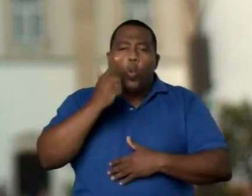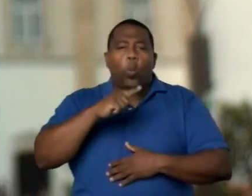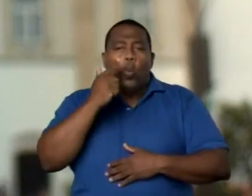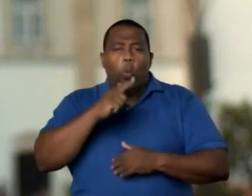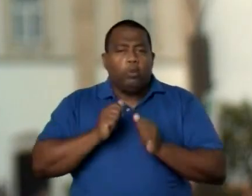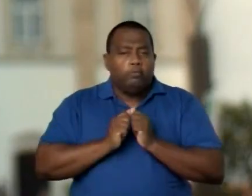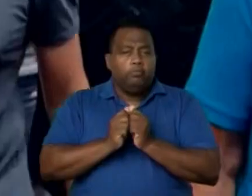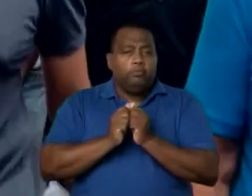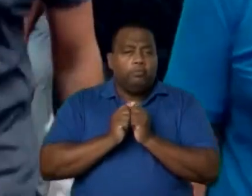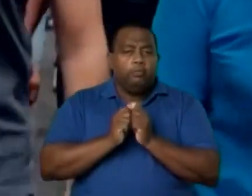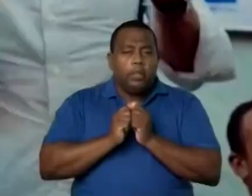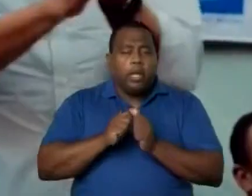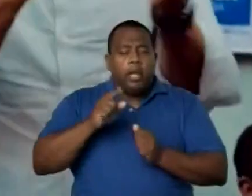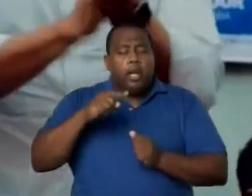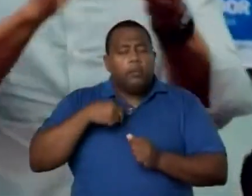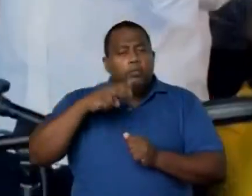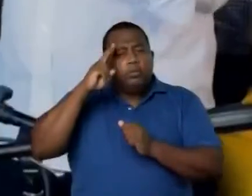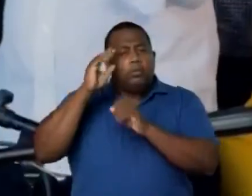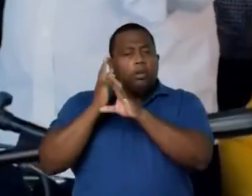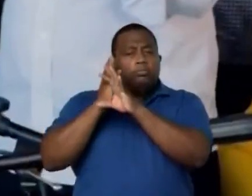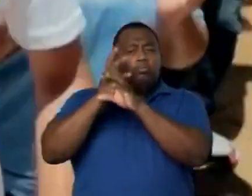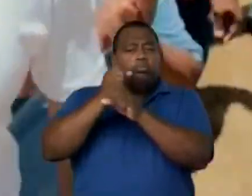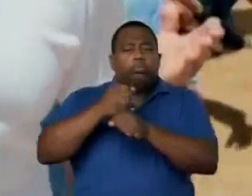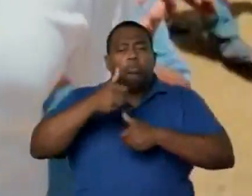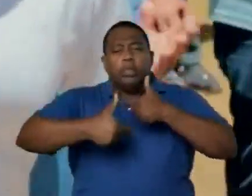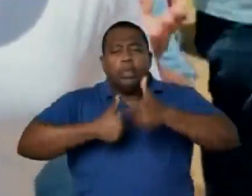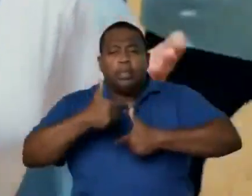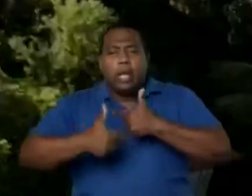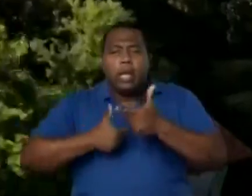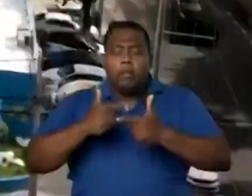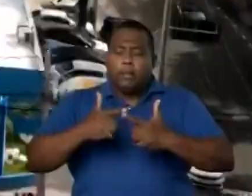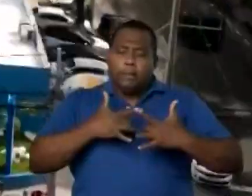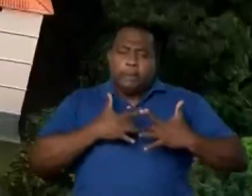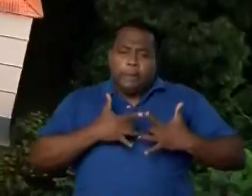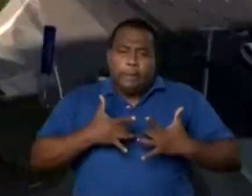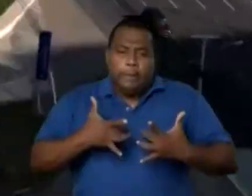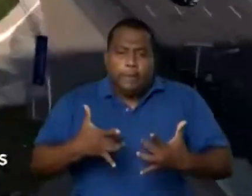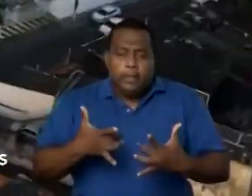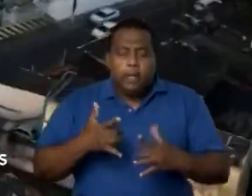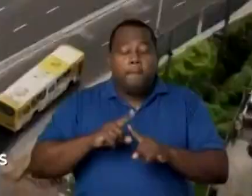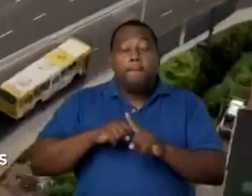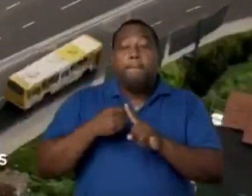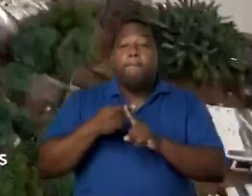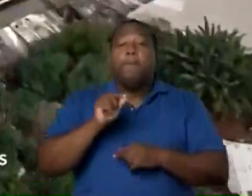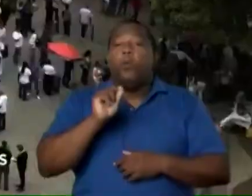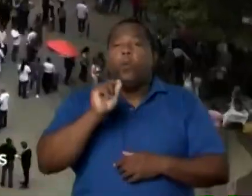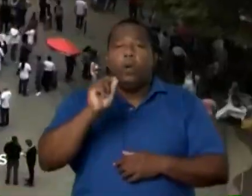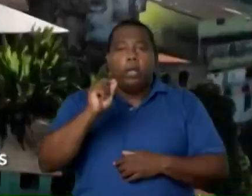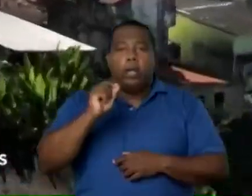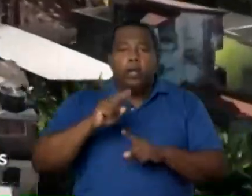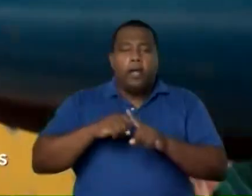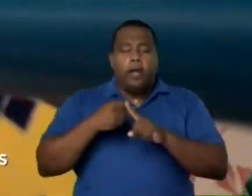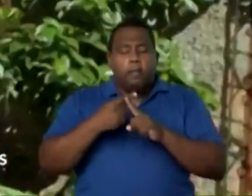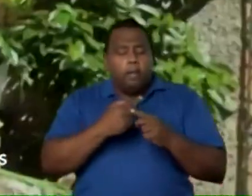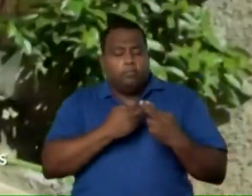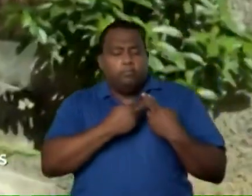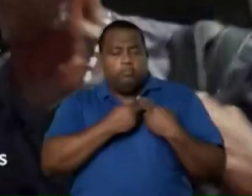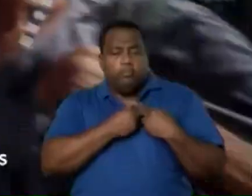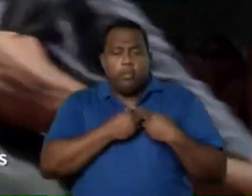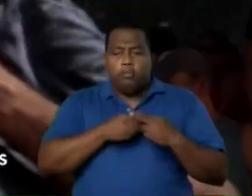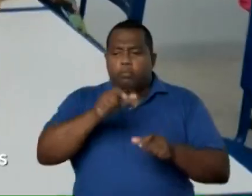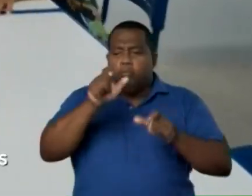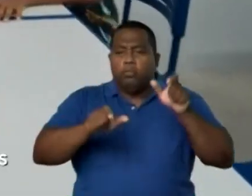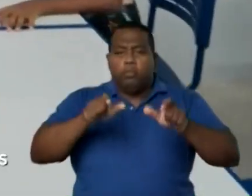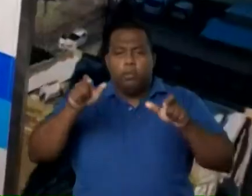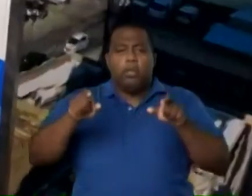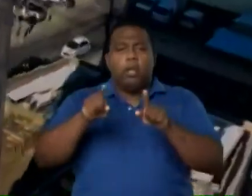já conquistamos juntos. Uma história de muito trabalho, de muita dedicação e, acima de tudo, de muito compromisso